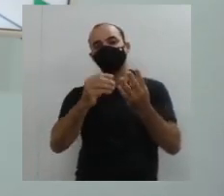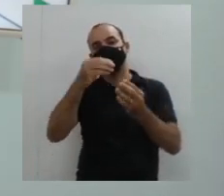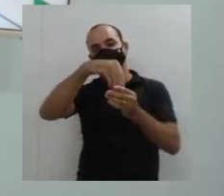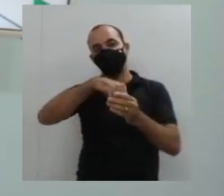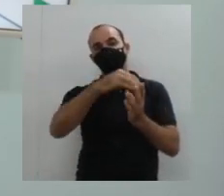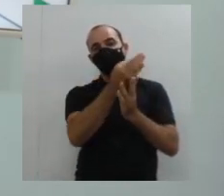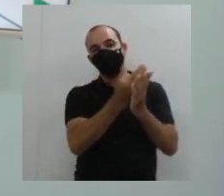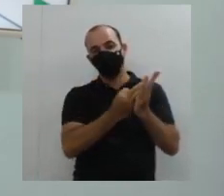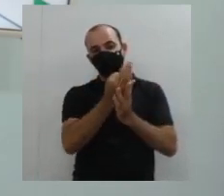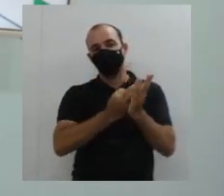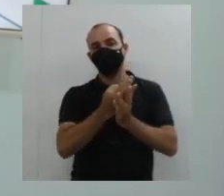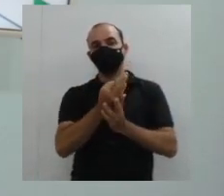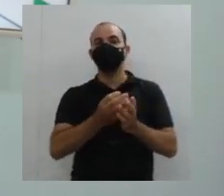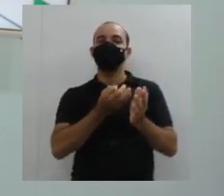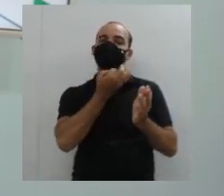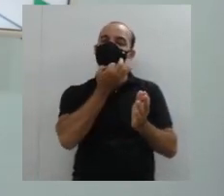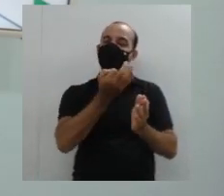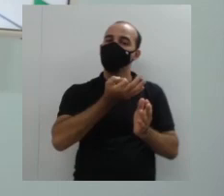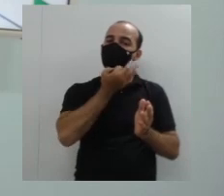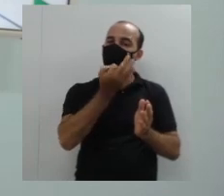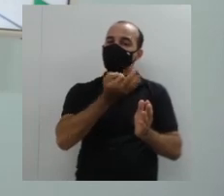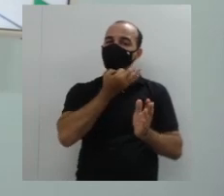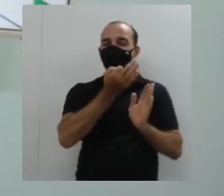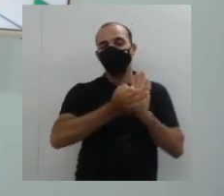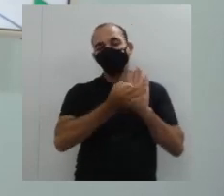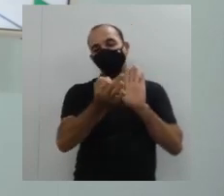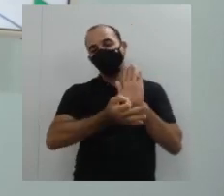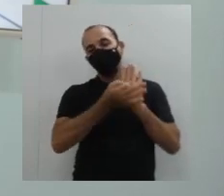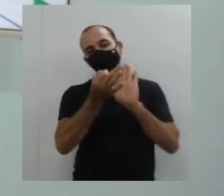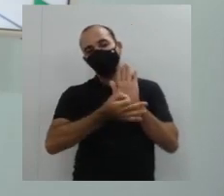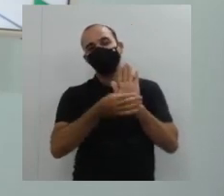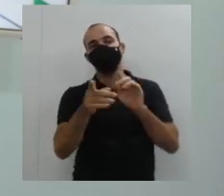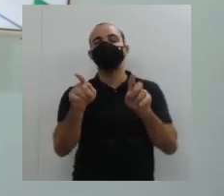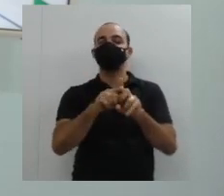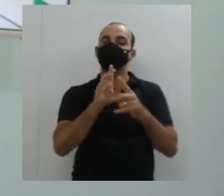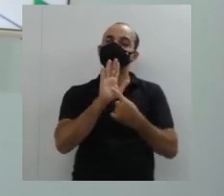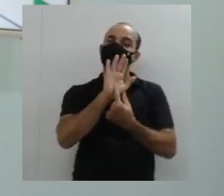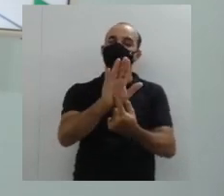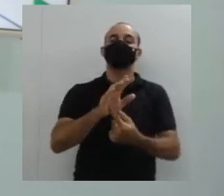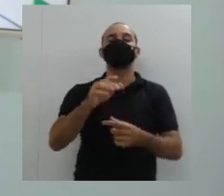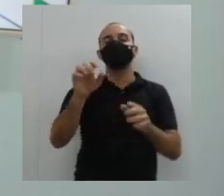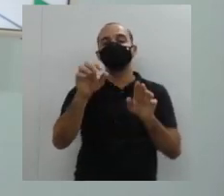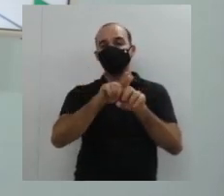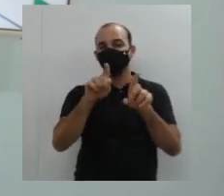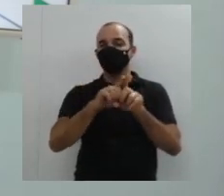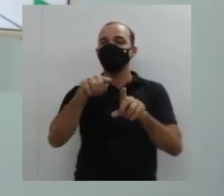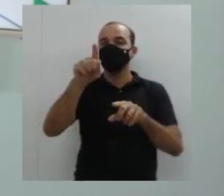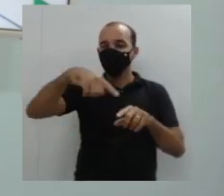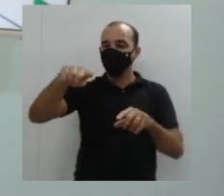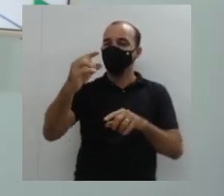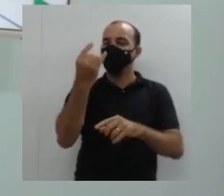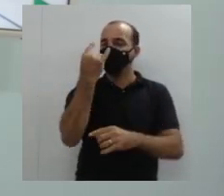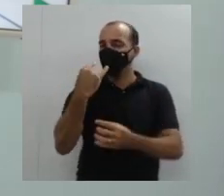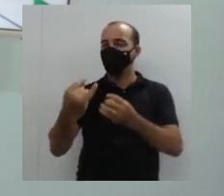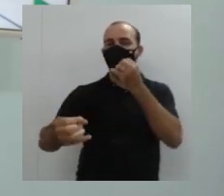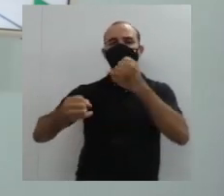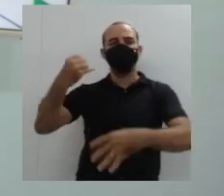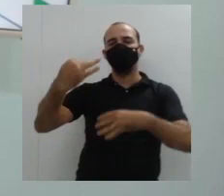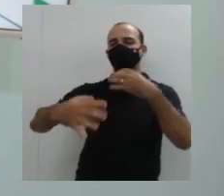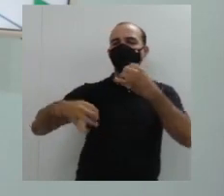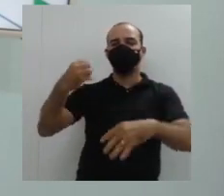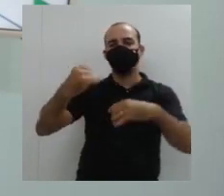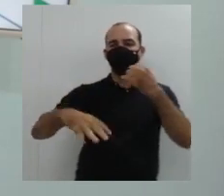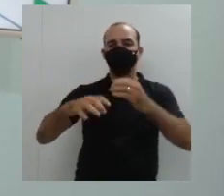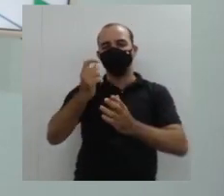procura informar o seu receptor e persuadir. Então, são 4 pontos